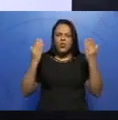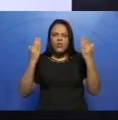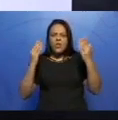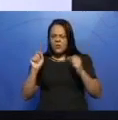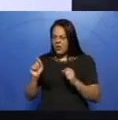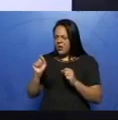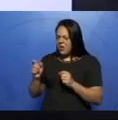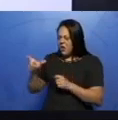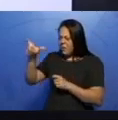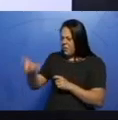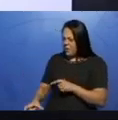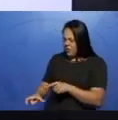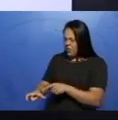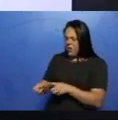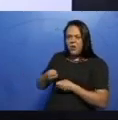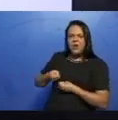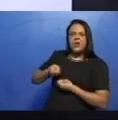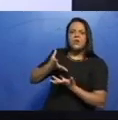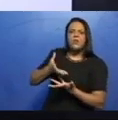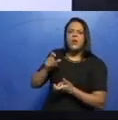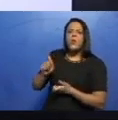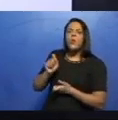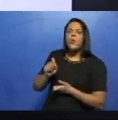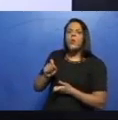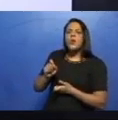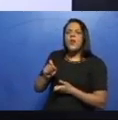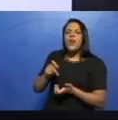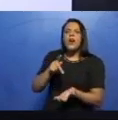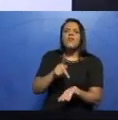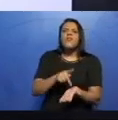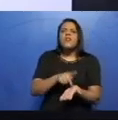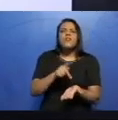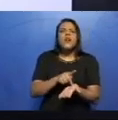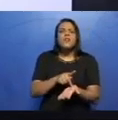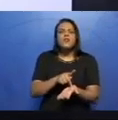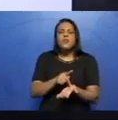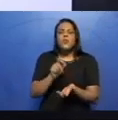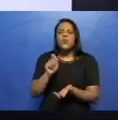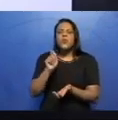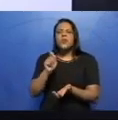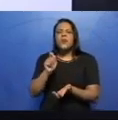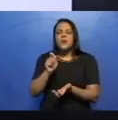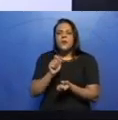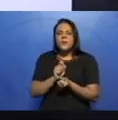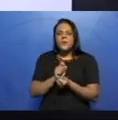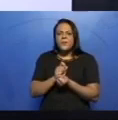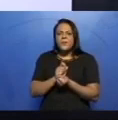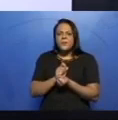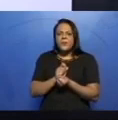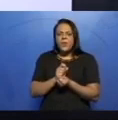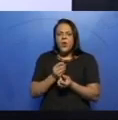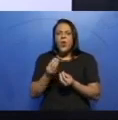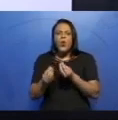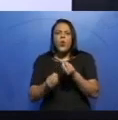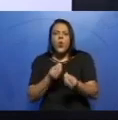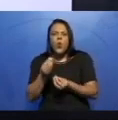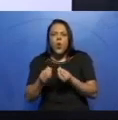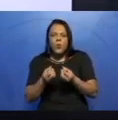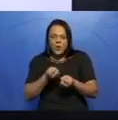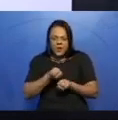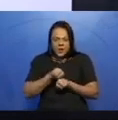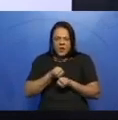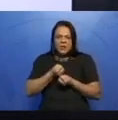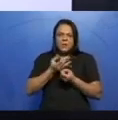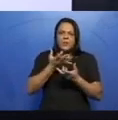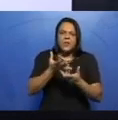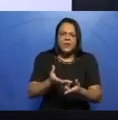do enunciador em relação a uma dada realidade, que é sempre expressão por uma proposição. O que